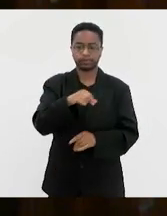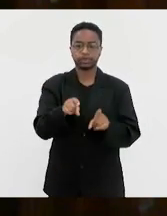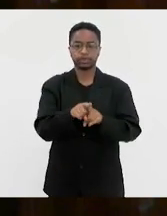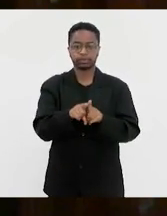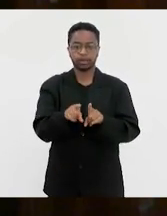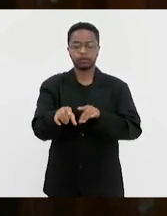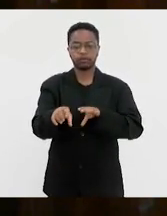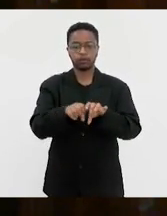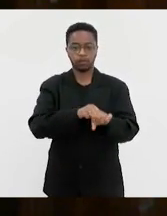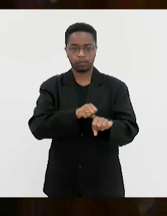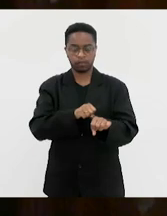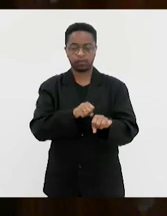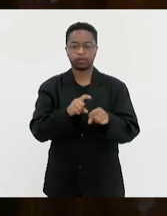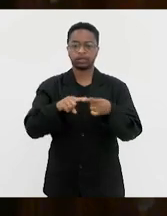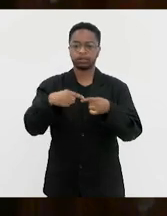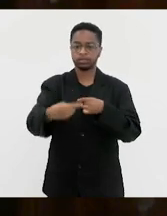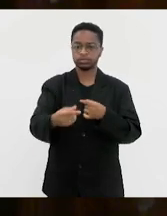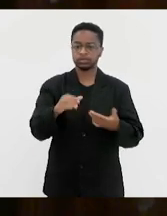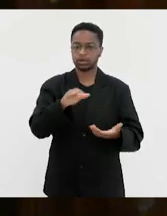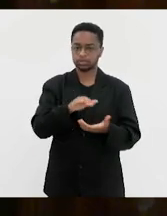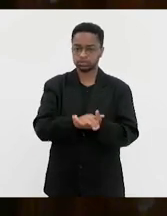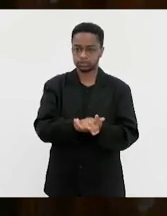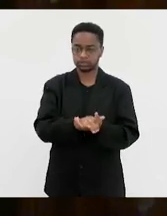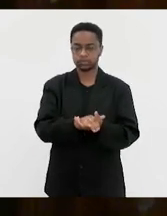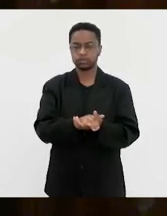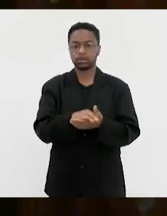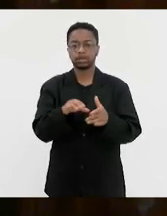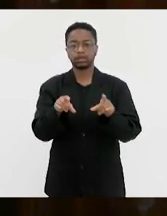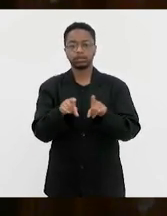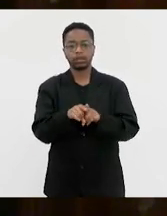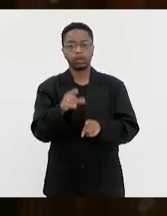formou, se casou, conseguiu